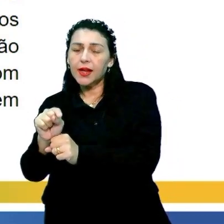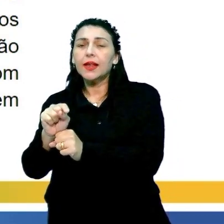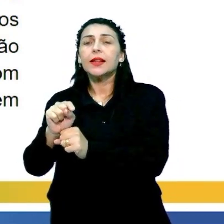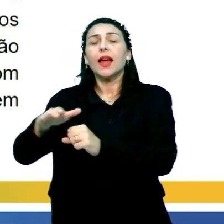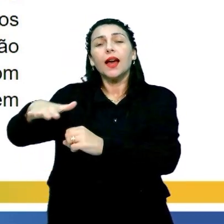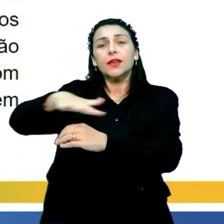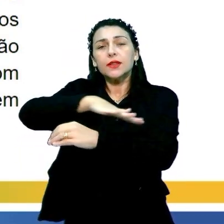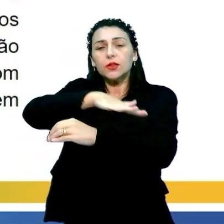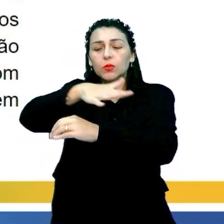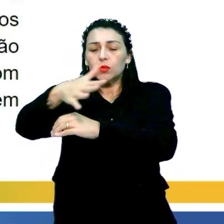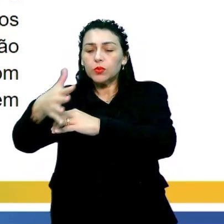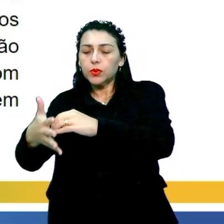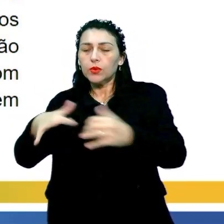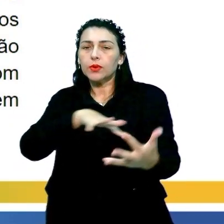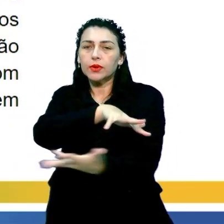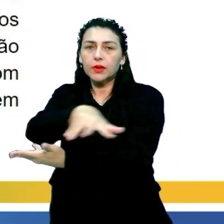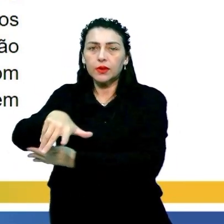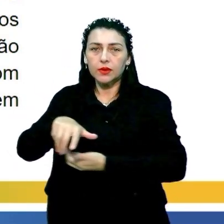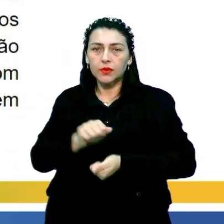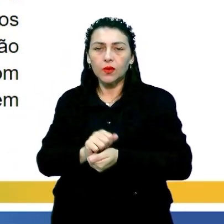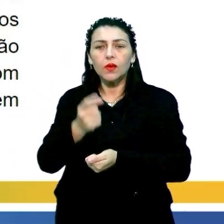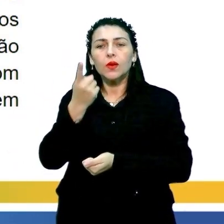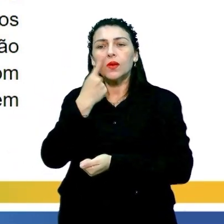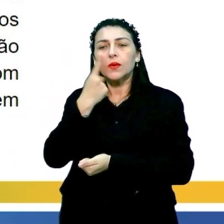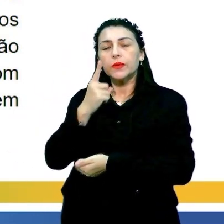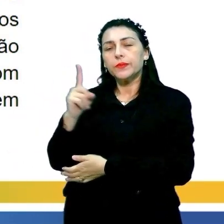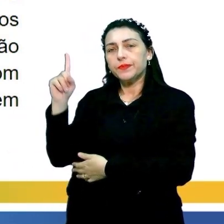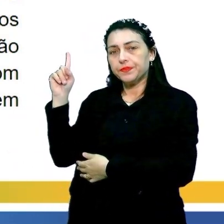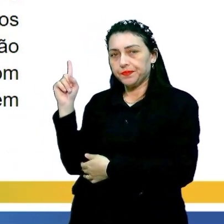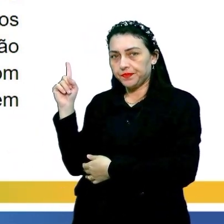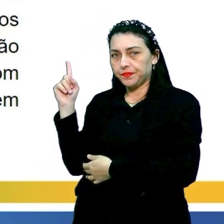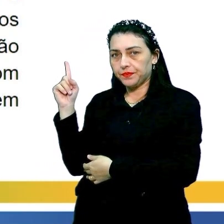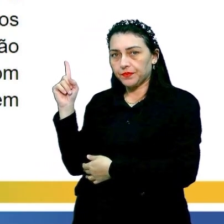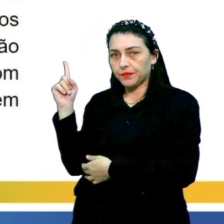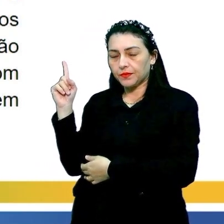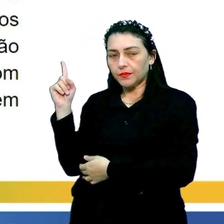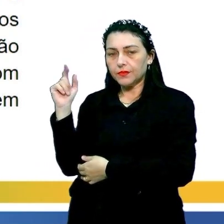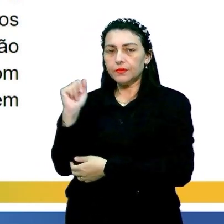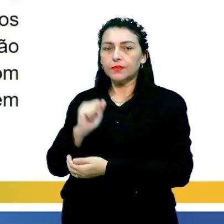atmosfera terrestre. Olhem aí essa parte que foi